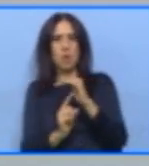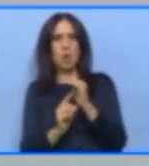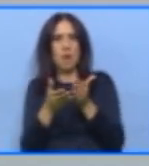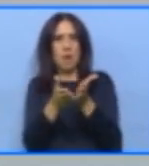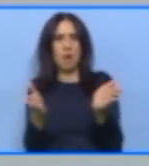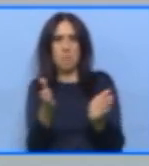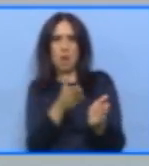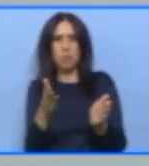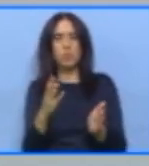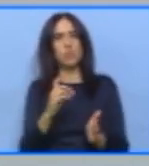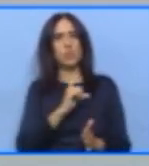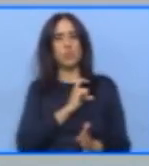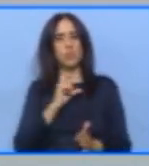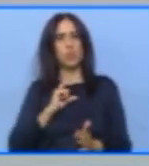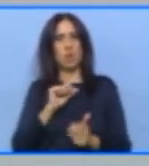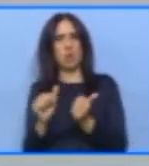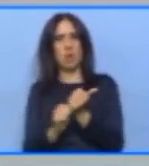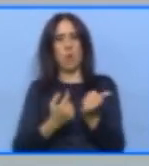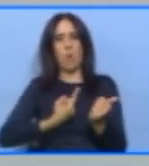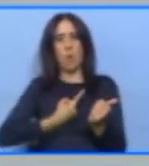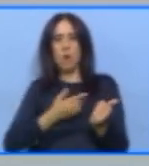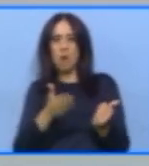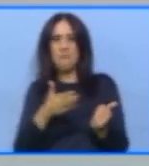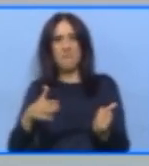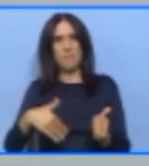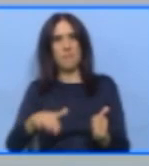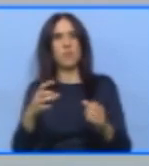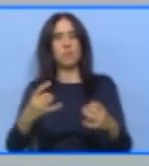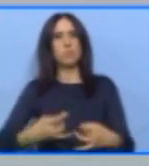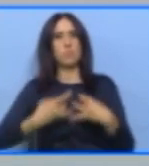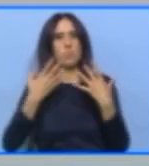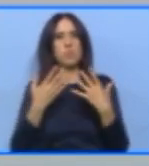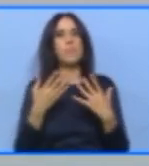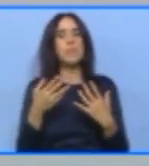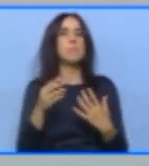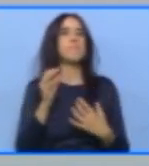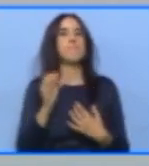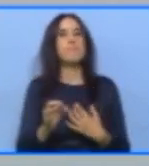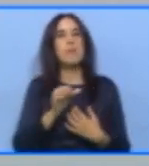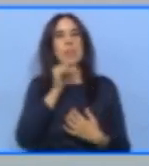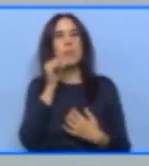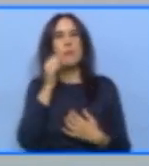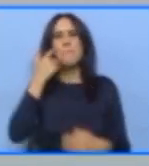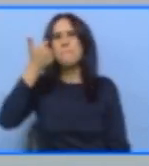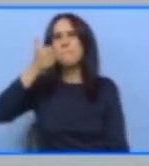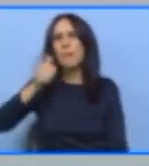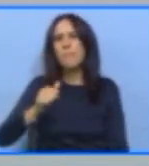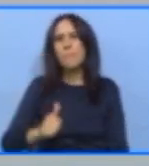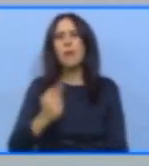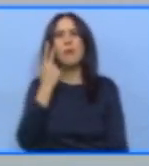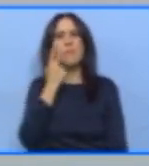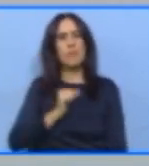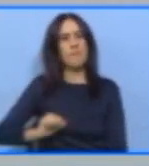éramos ordenados diáconos nas vésperas da expulsão, e era passada a pente fino a nossa